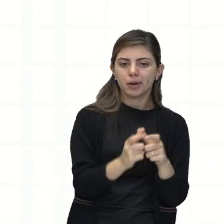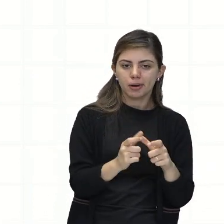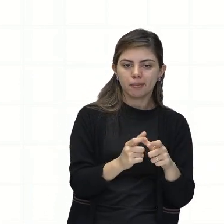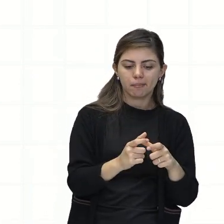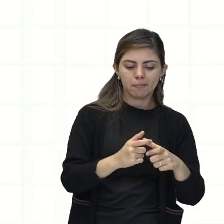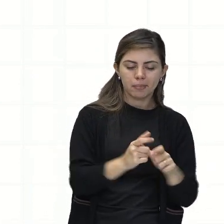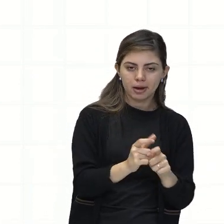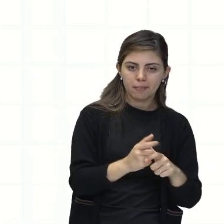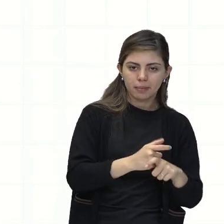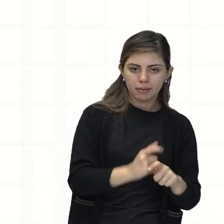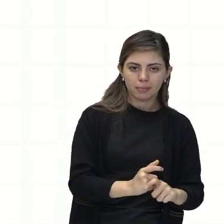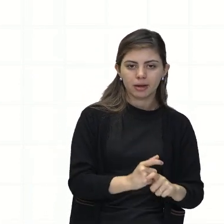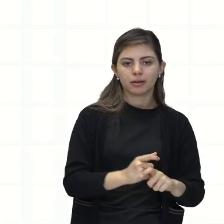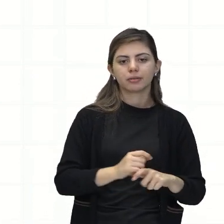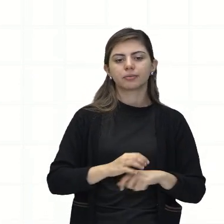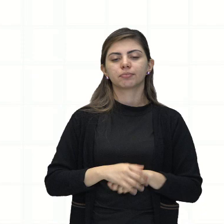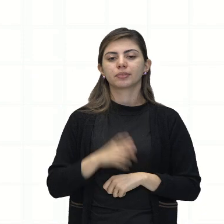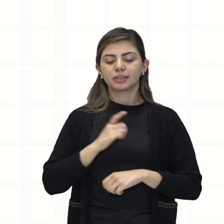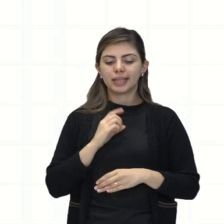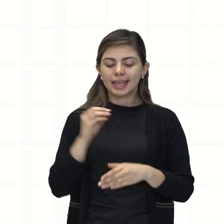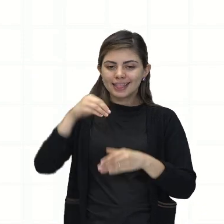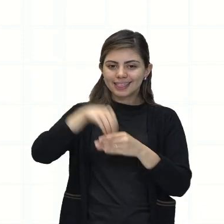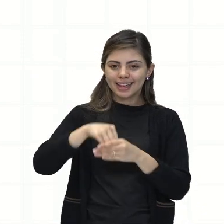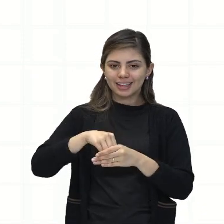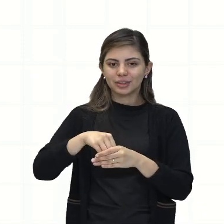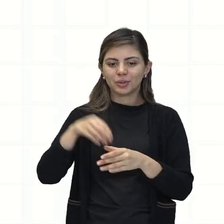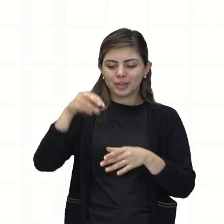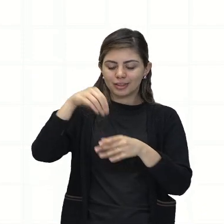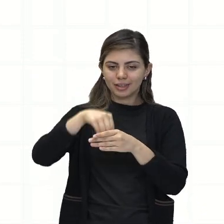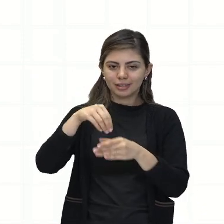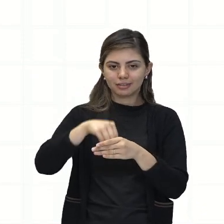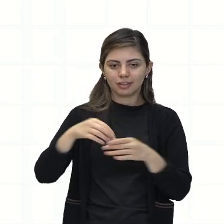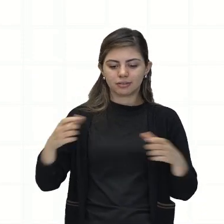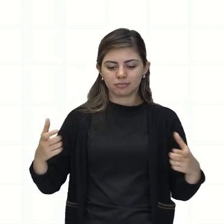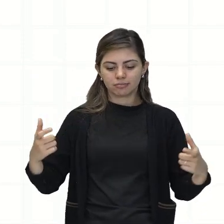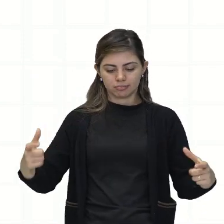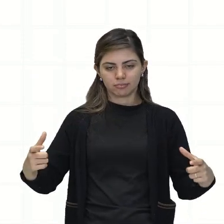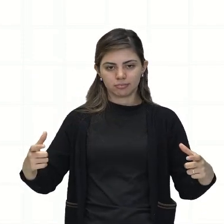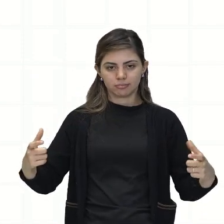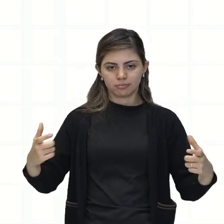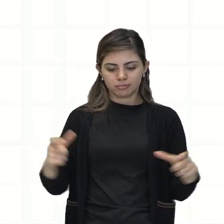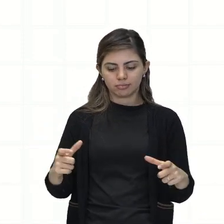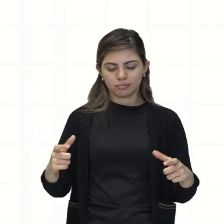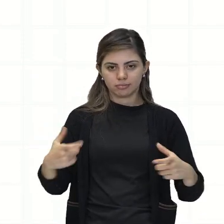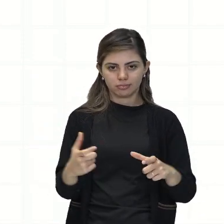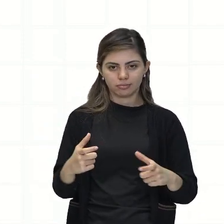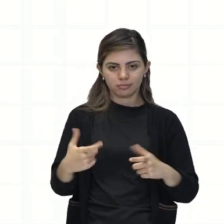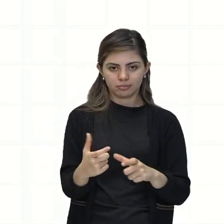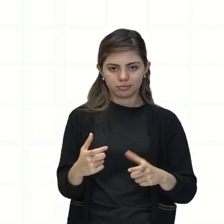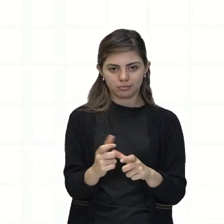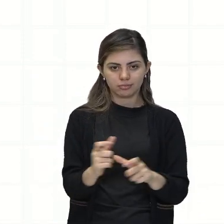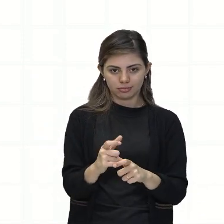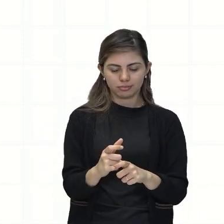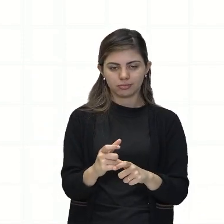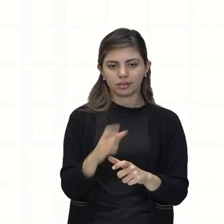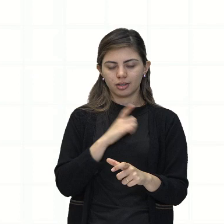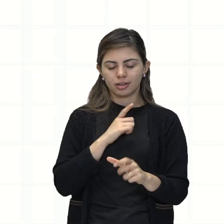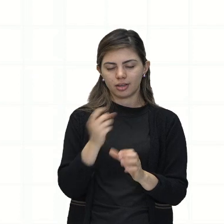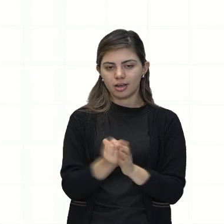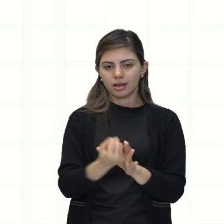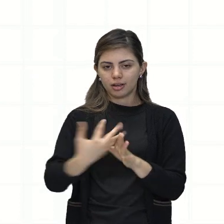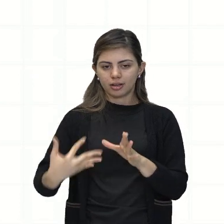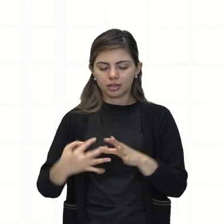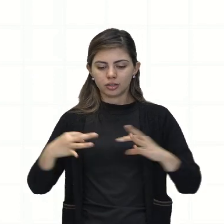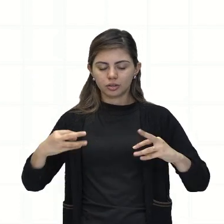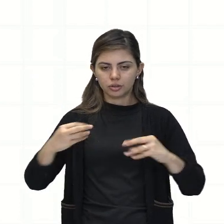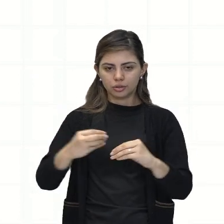ordem é um conjunto de famílias, famílias é um conjunto de gênero, e aqui nós vamos ter que todos aqueles indivíduos